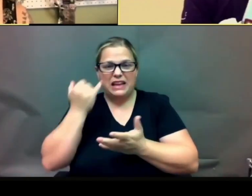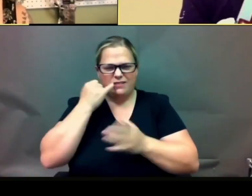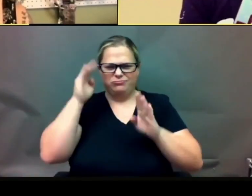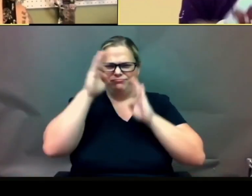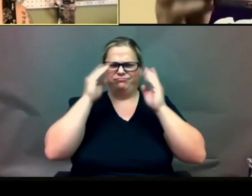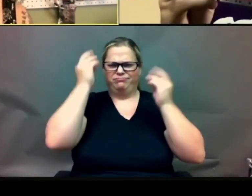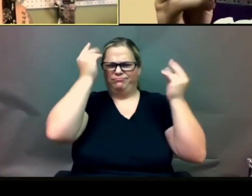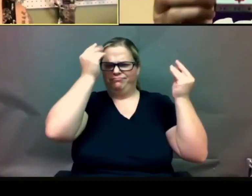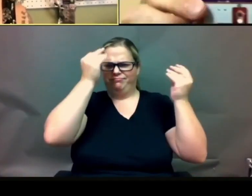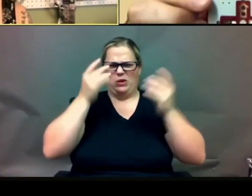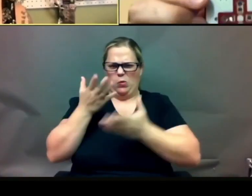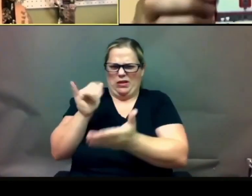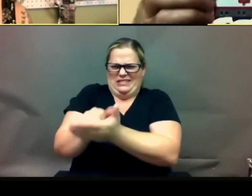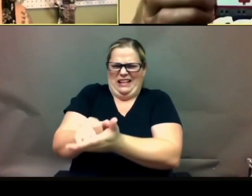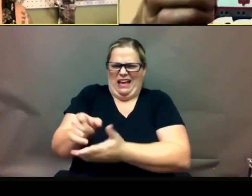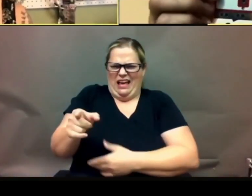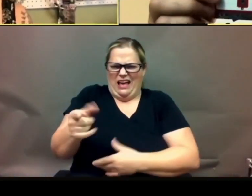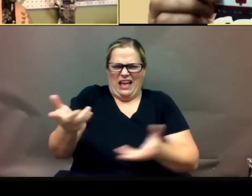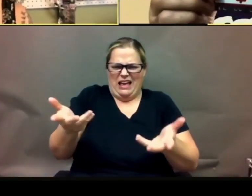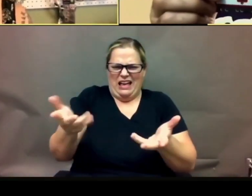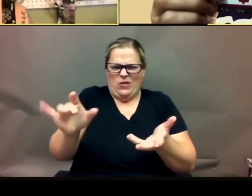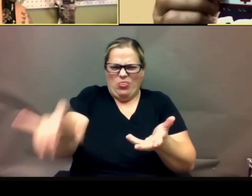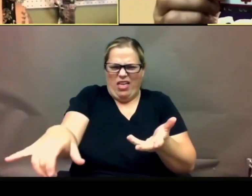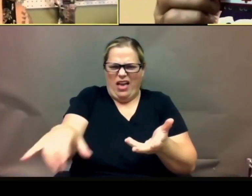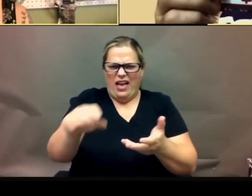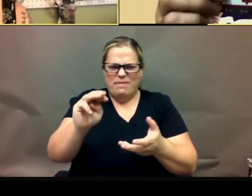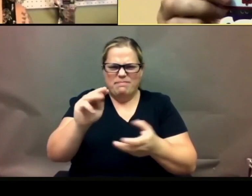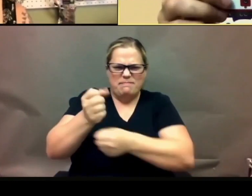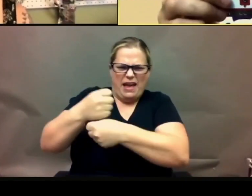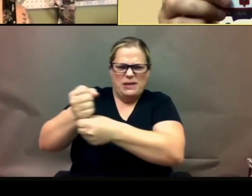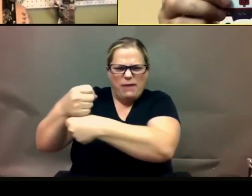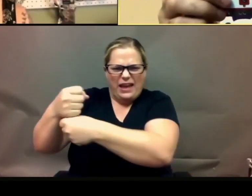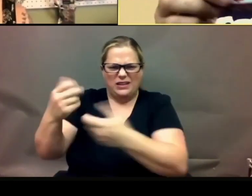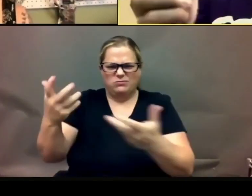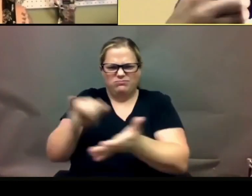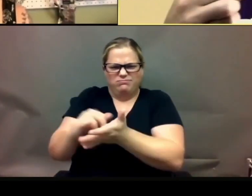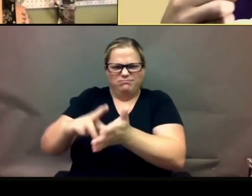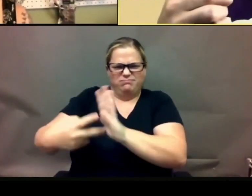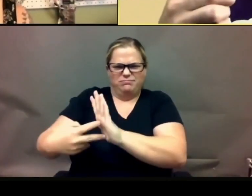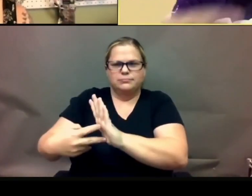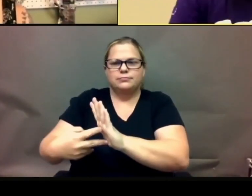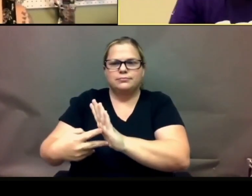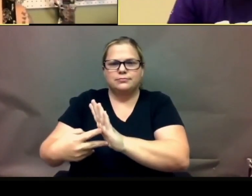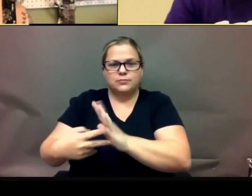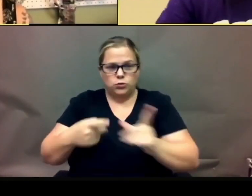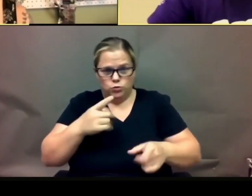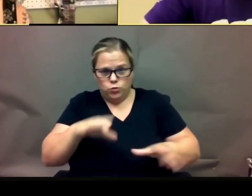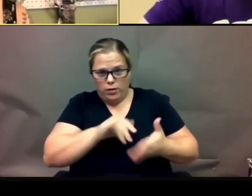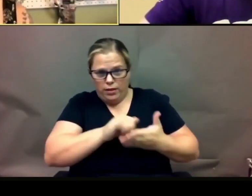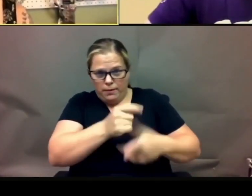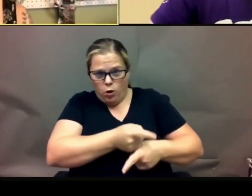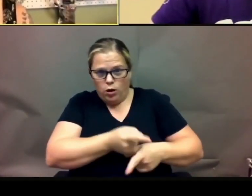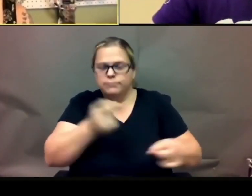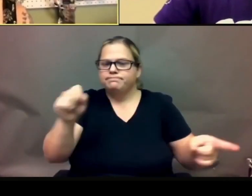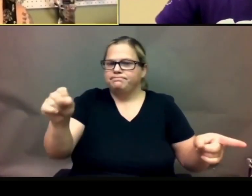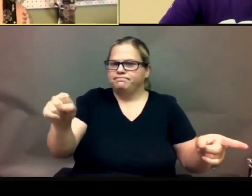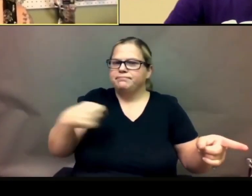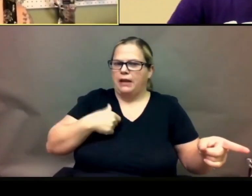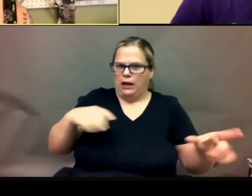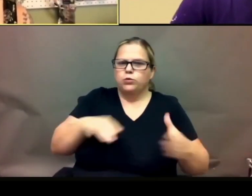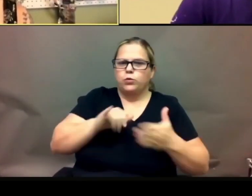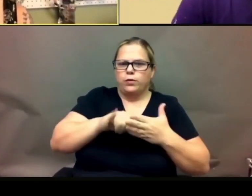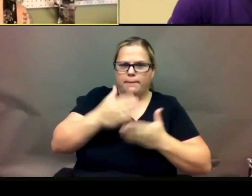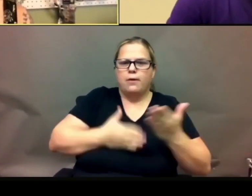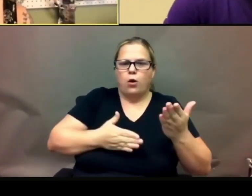Nós temos aqui um... O é isso aí? O que é Makemake? Você já fez isso, eu não fez?